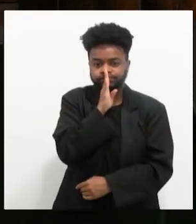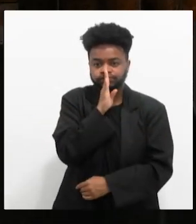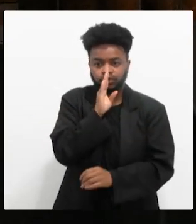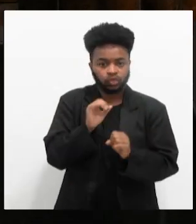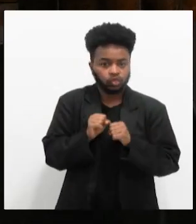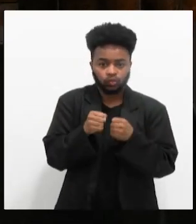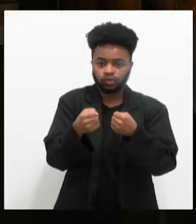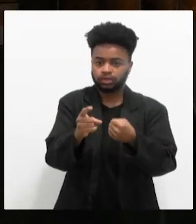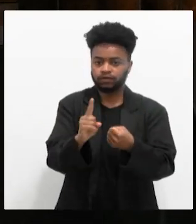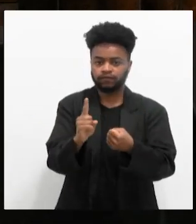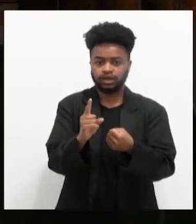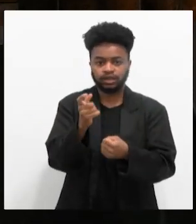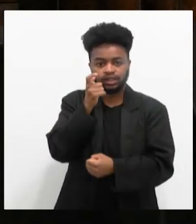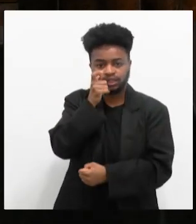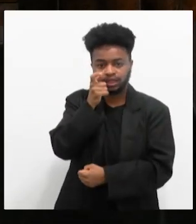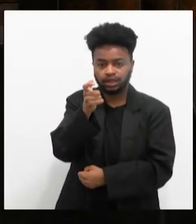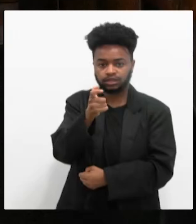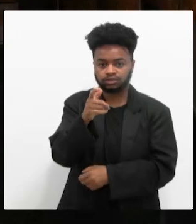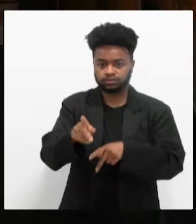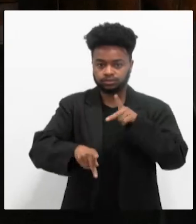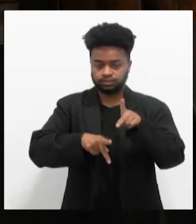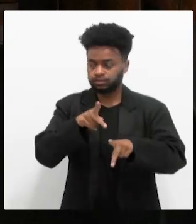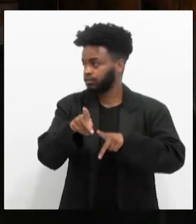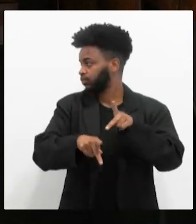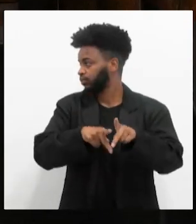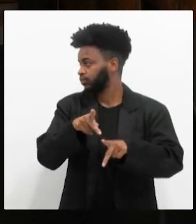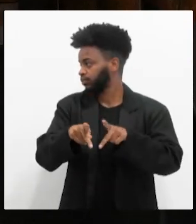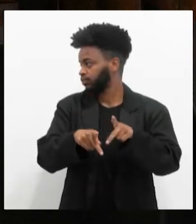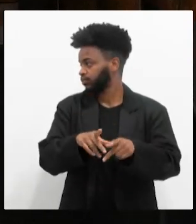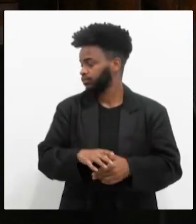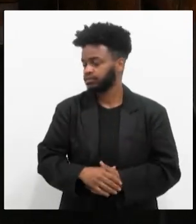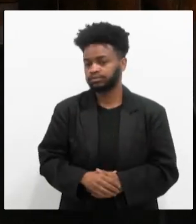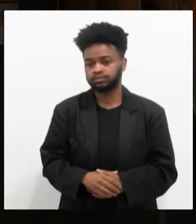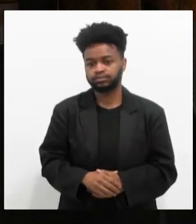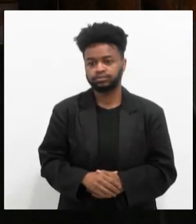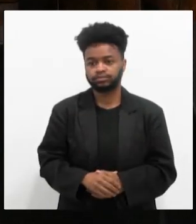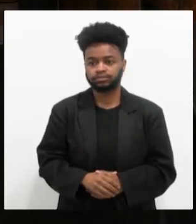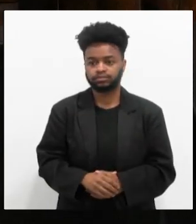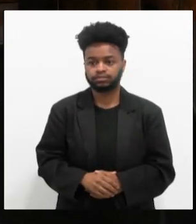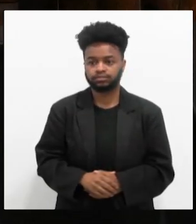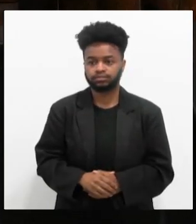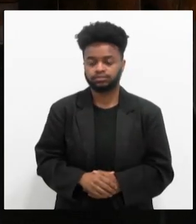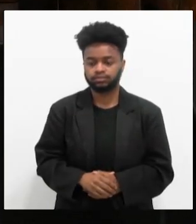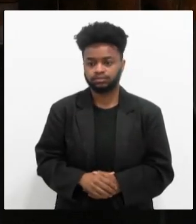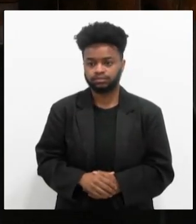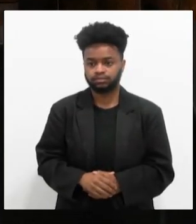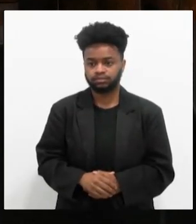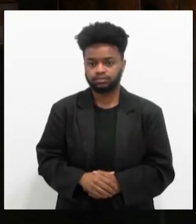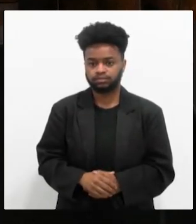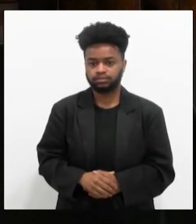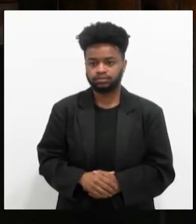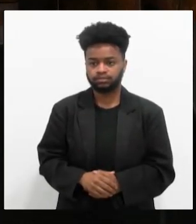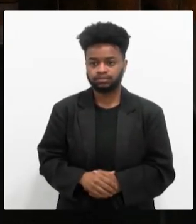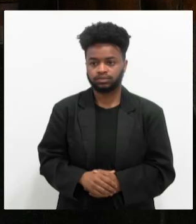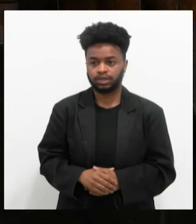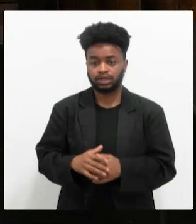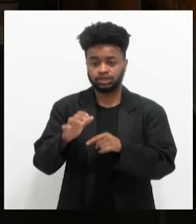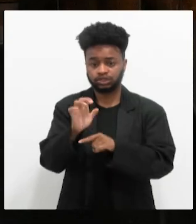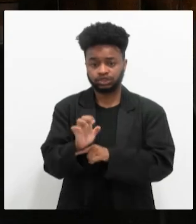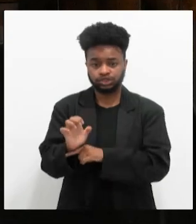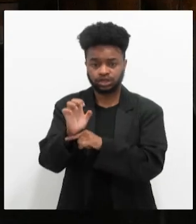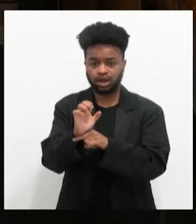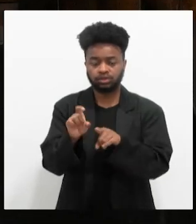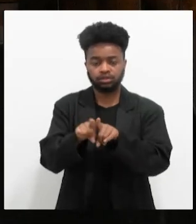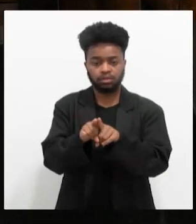defender os interesses da população fluminense, de estados